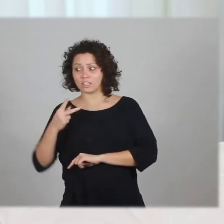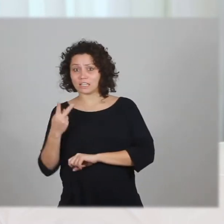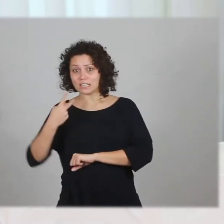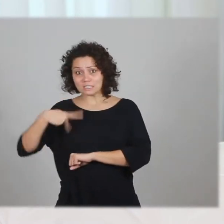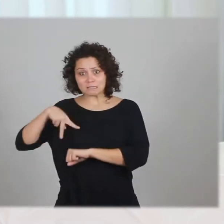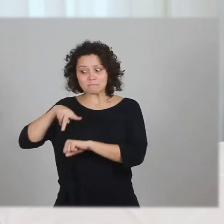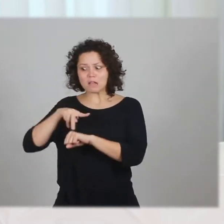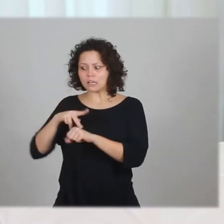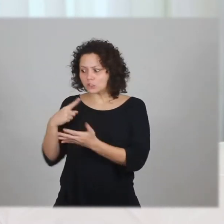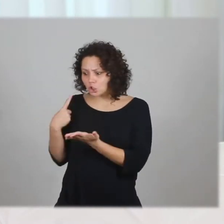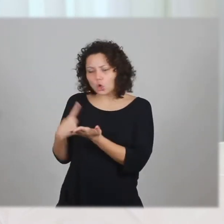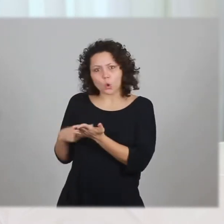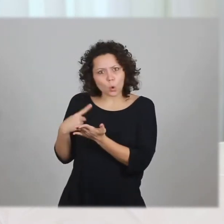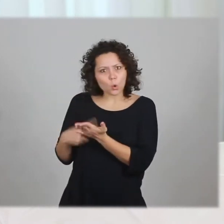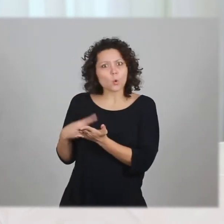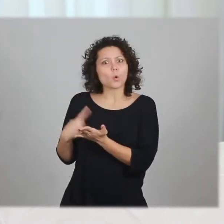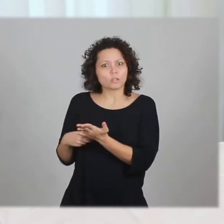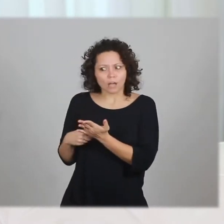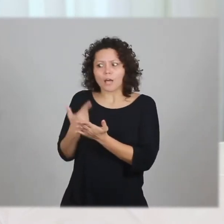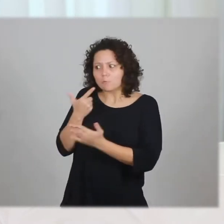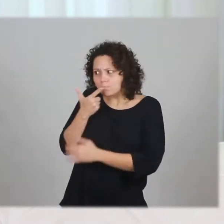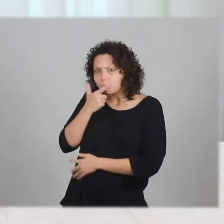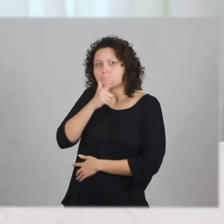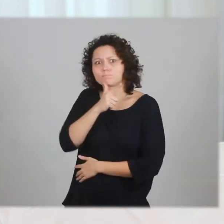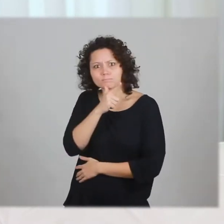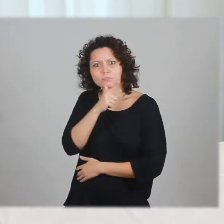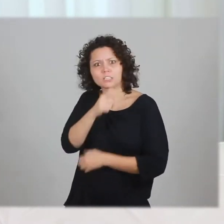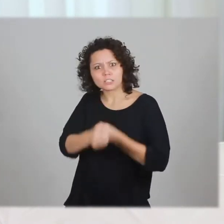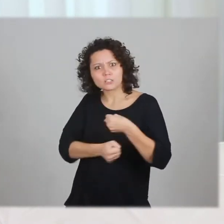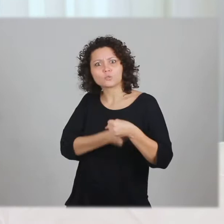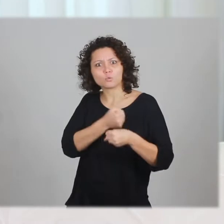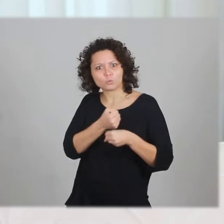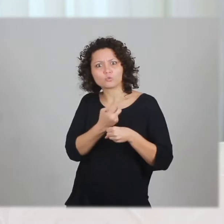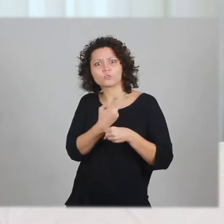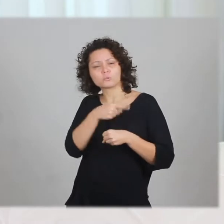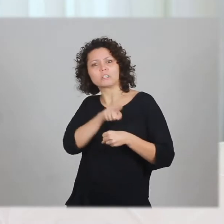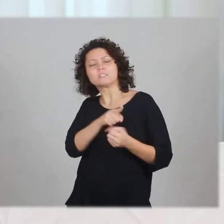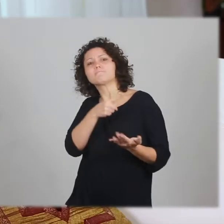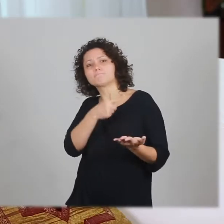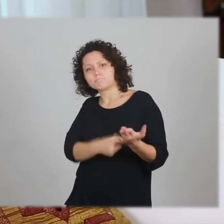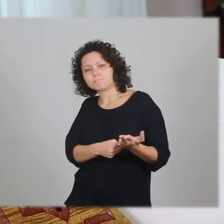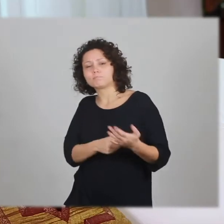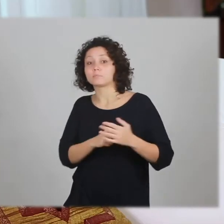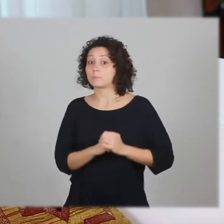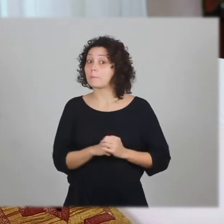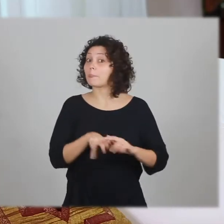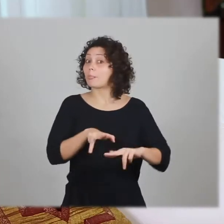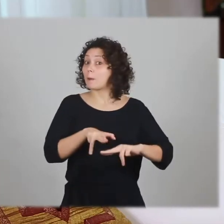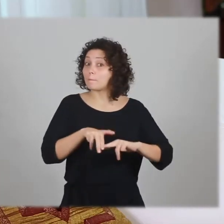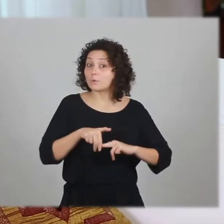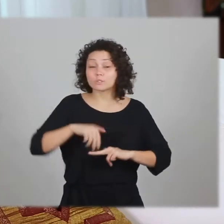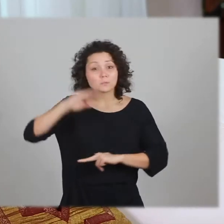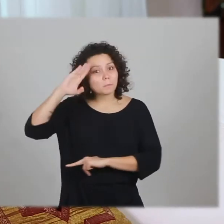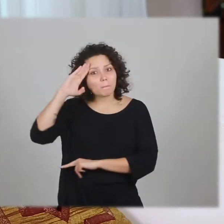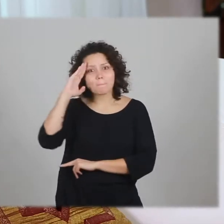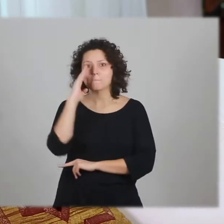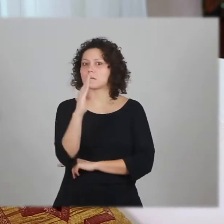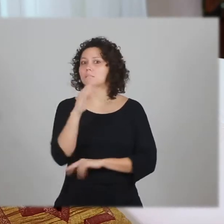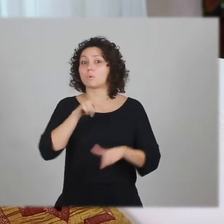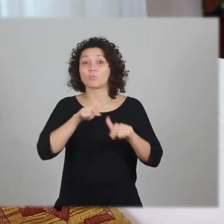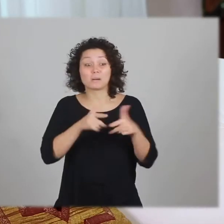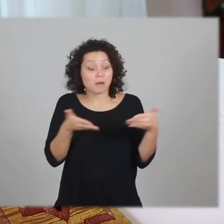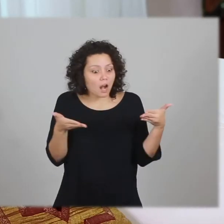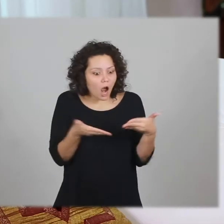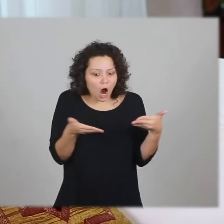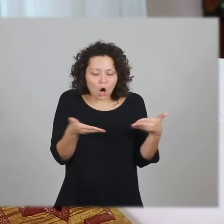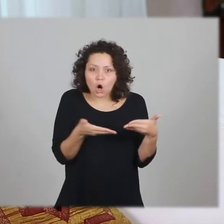países membros da Organização das Nações Unidas, que em 2015 concordaram com esta agenda. Por isso, é fundamental atuar agora para